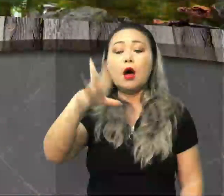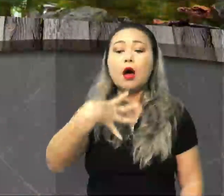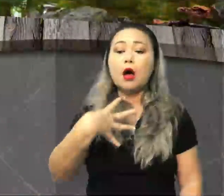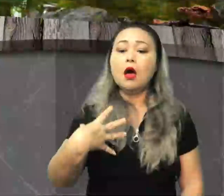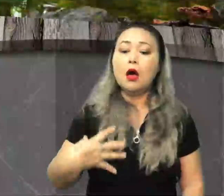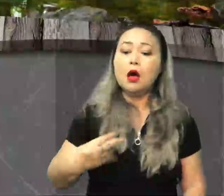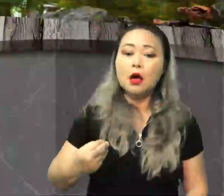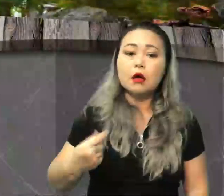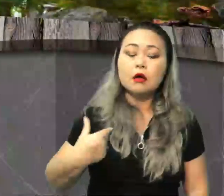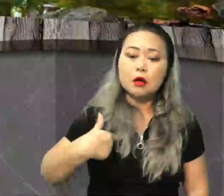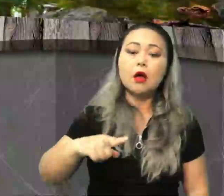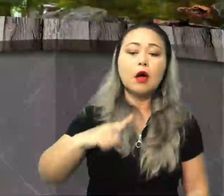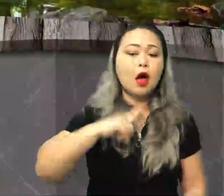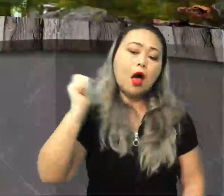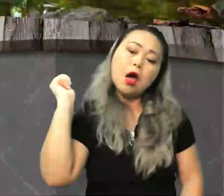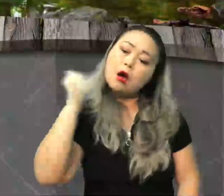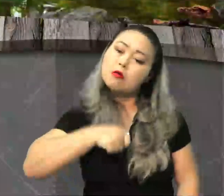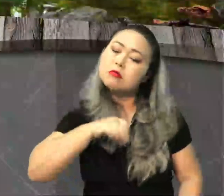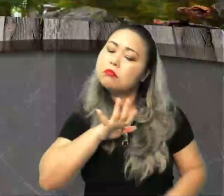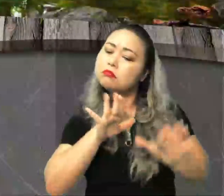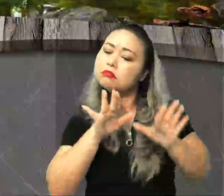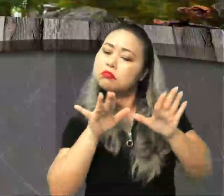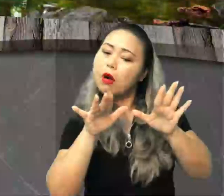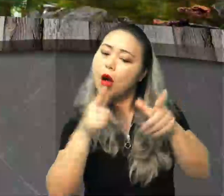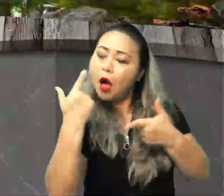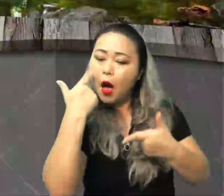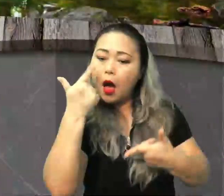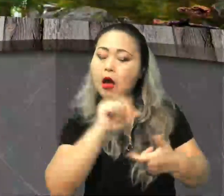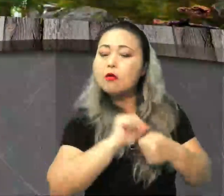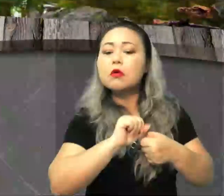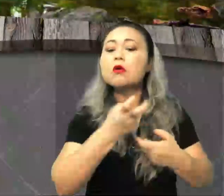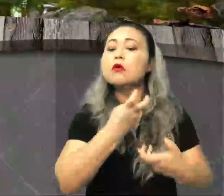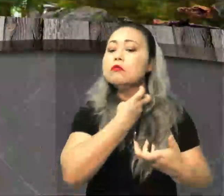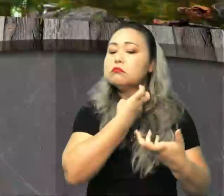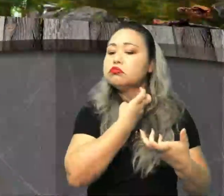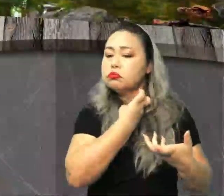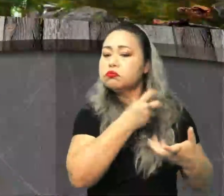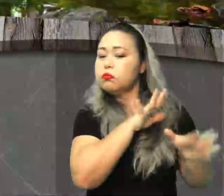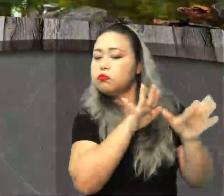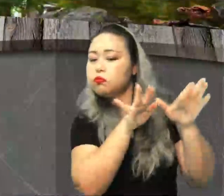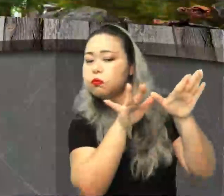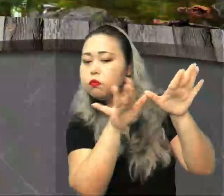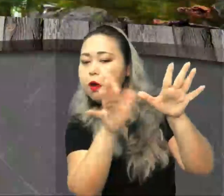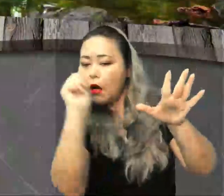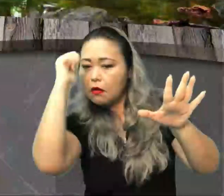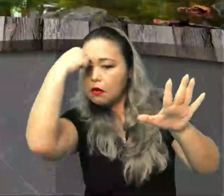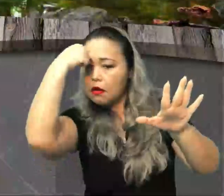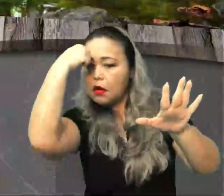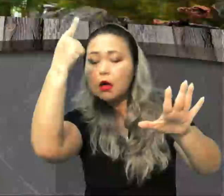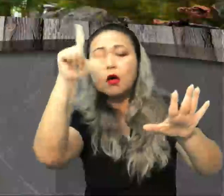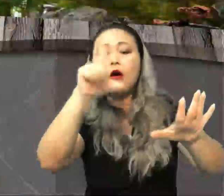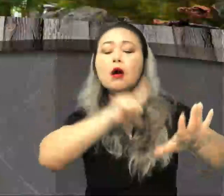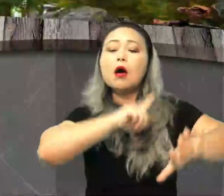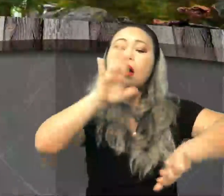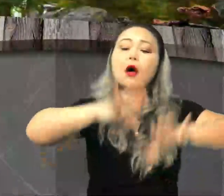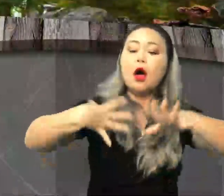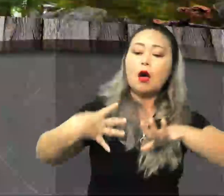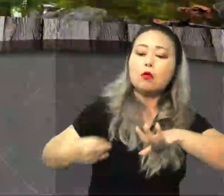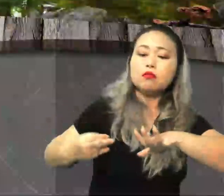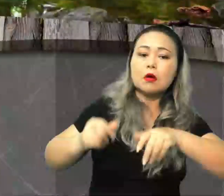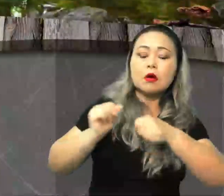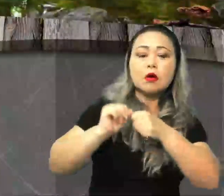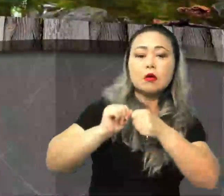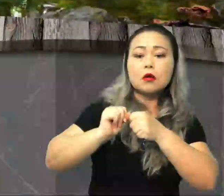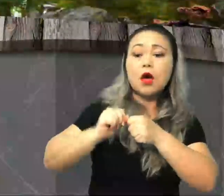mamíferos que vão ter capacidade de voo, como a gente viu ali os morcegos, tá? Nós vamos ter mamíferos, né,